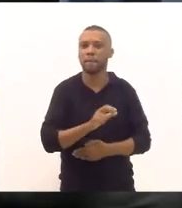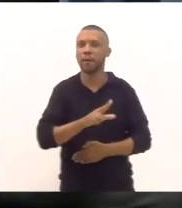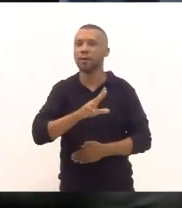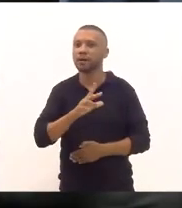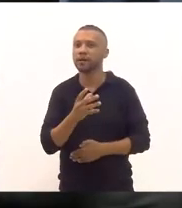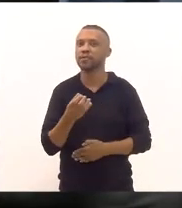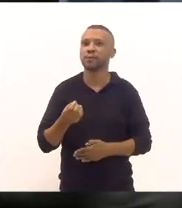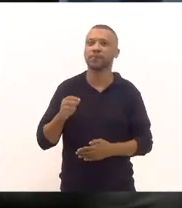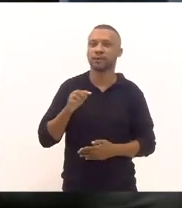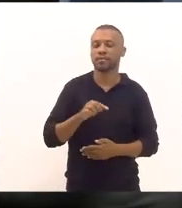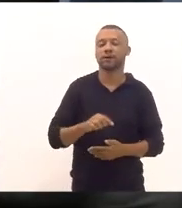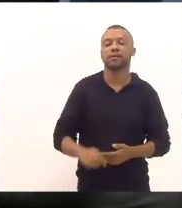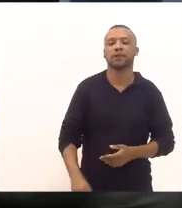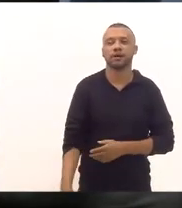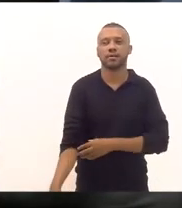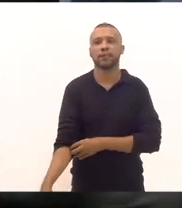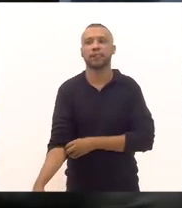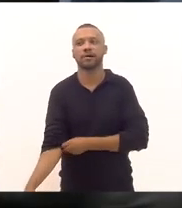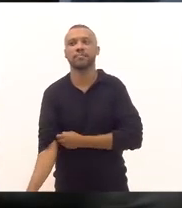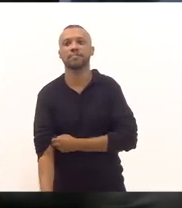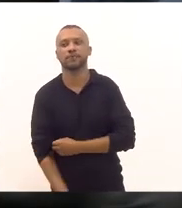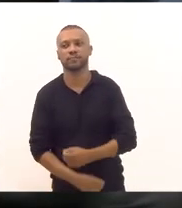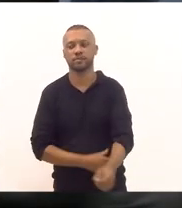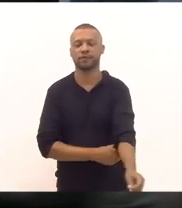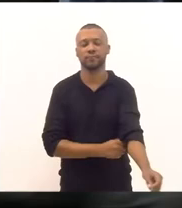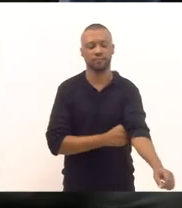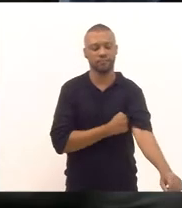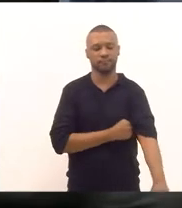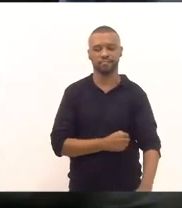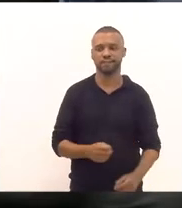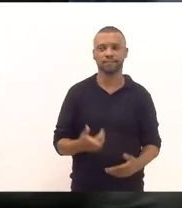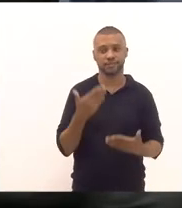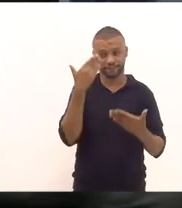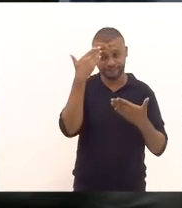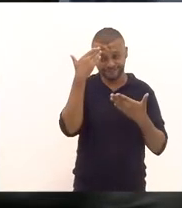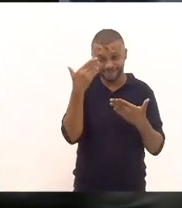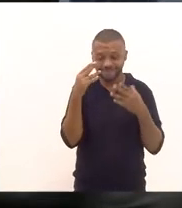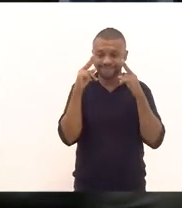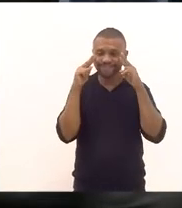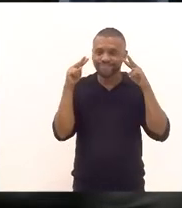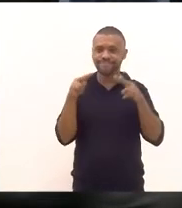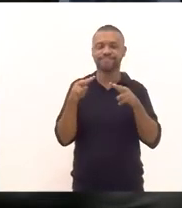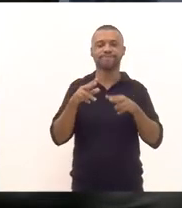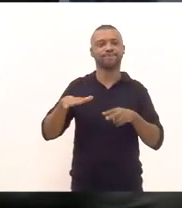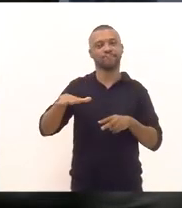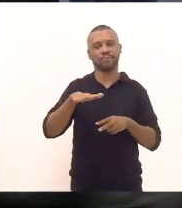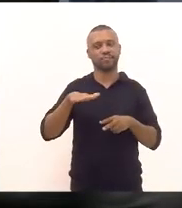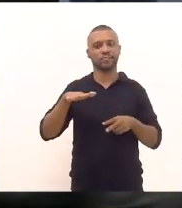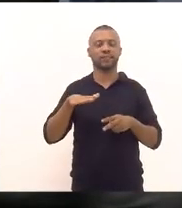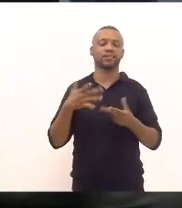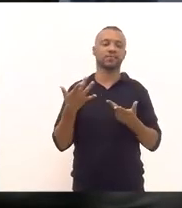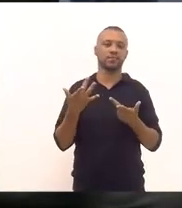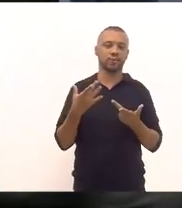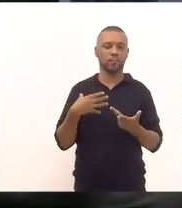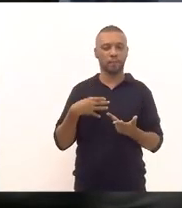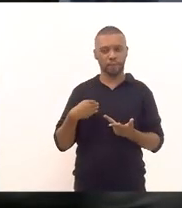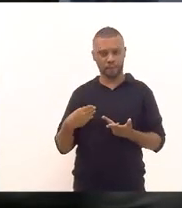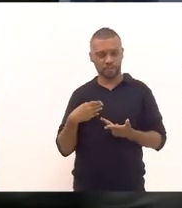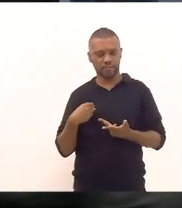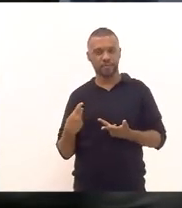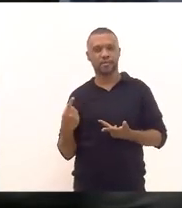E se eu só tenho agradecer todo esse reconhecimento para o meu